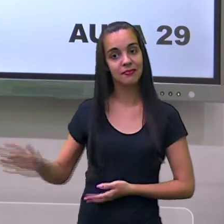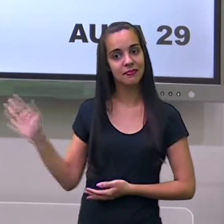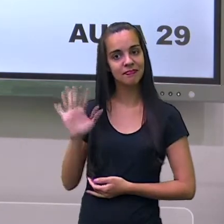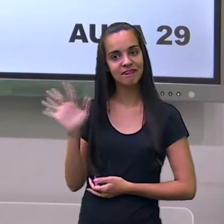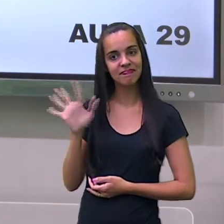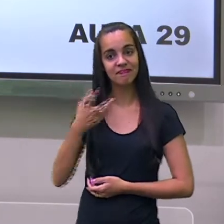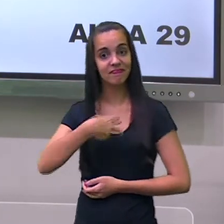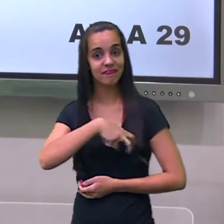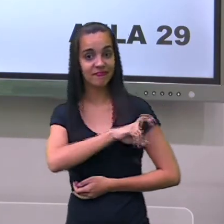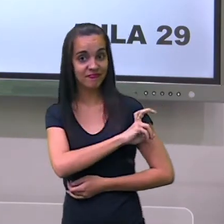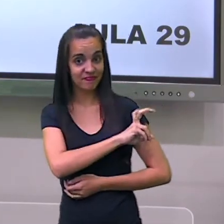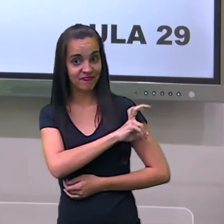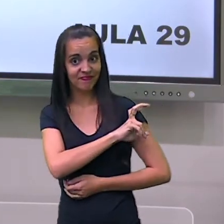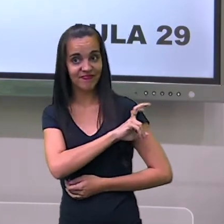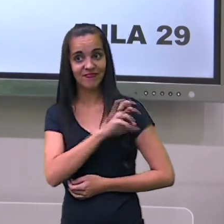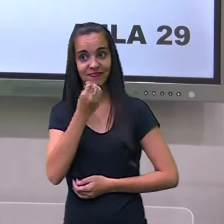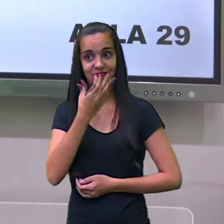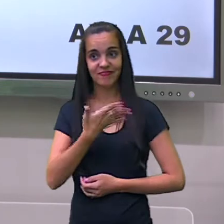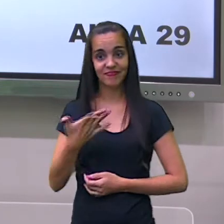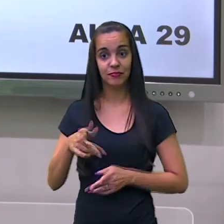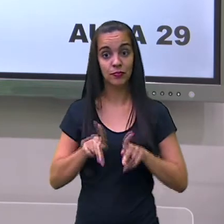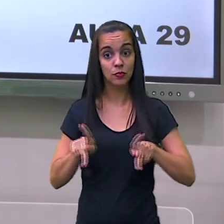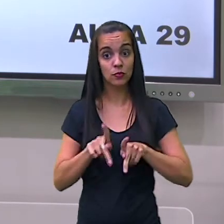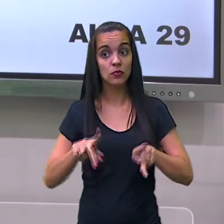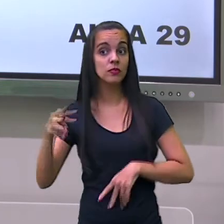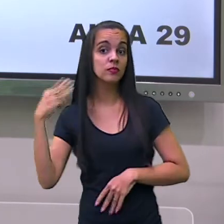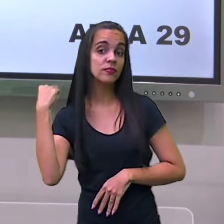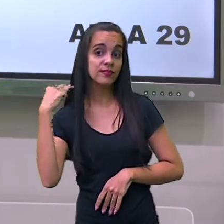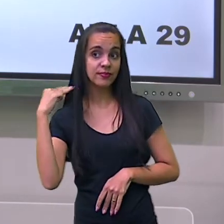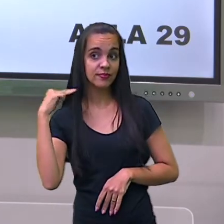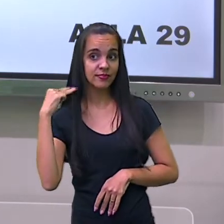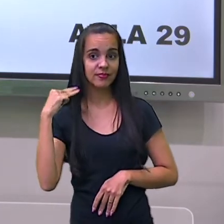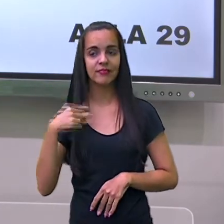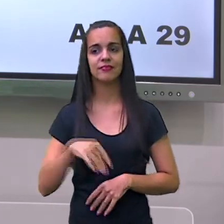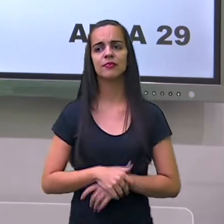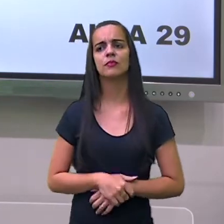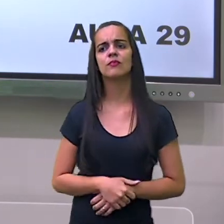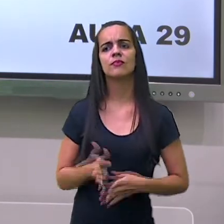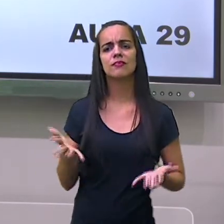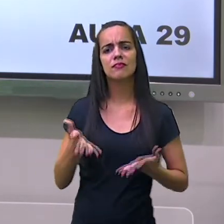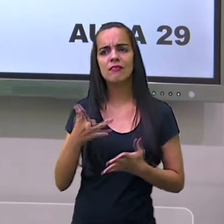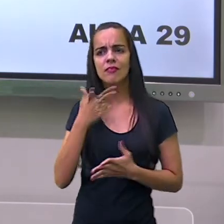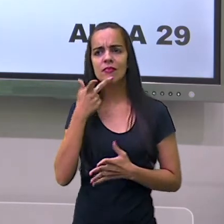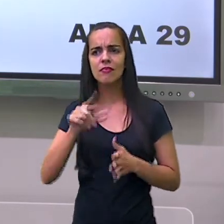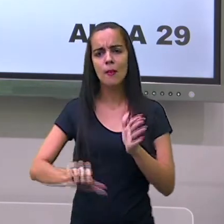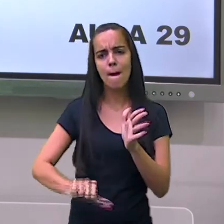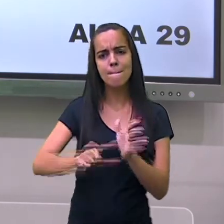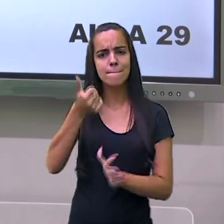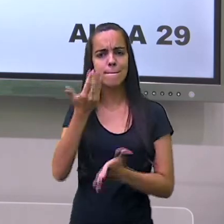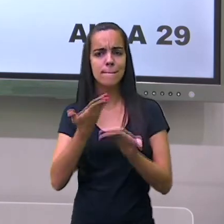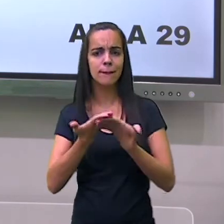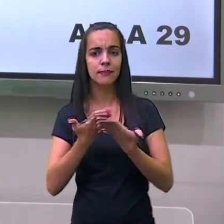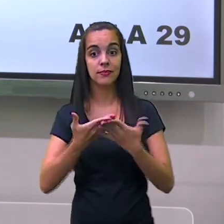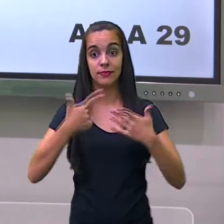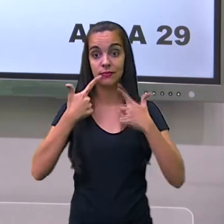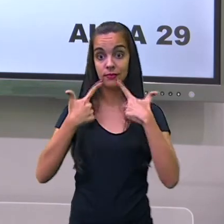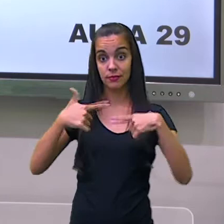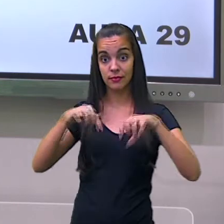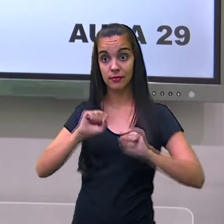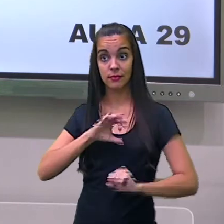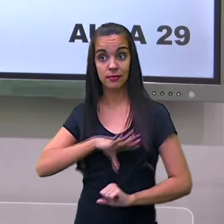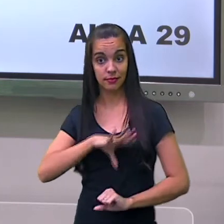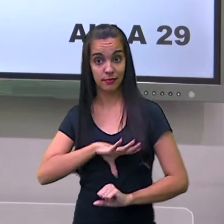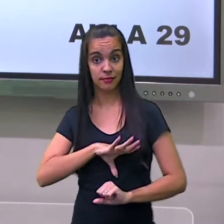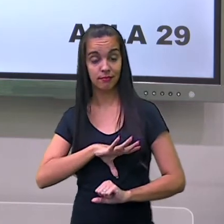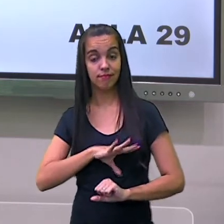Olá, galera do quinto ano. Sou a professora Majoelza Sloring e vamos para mais uma aula do componente